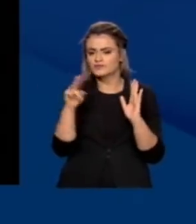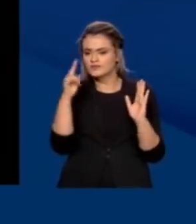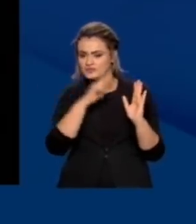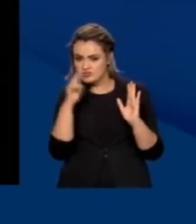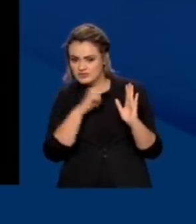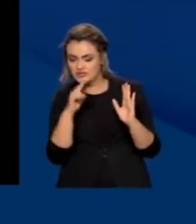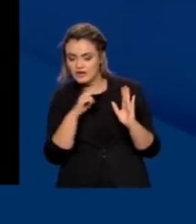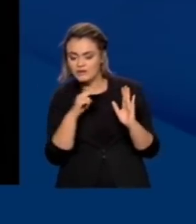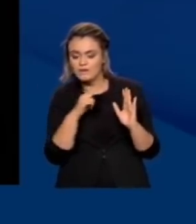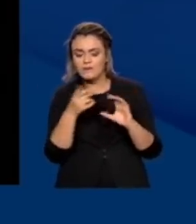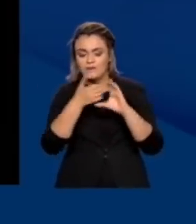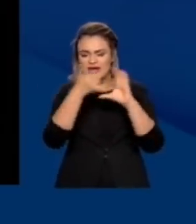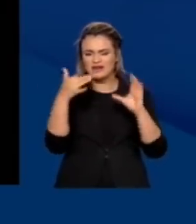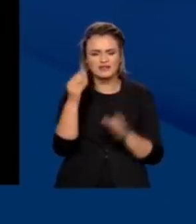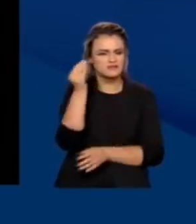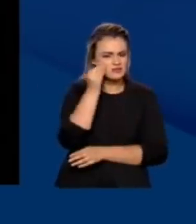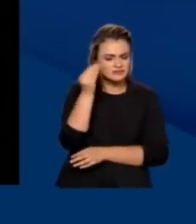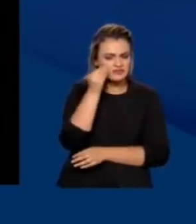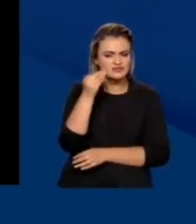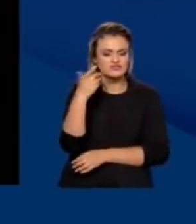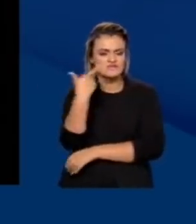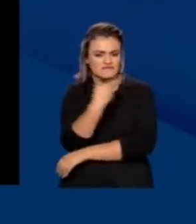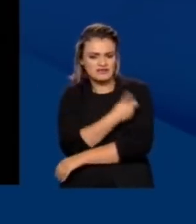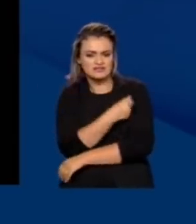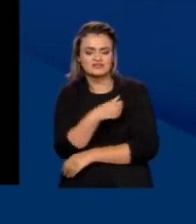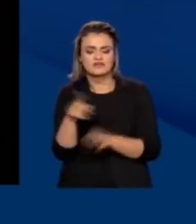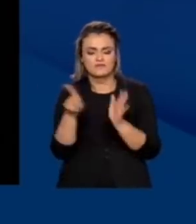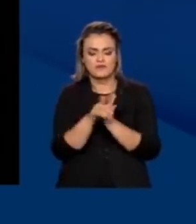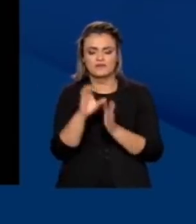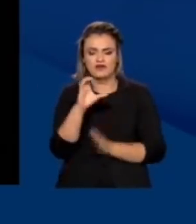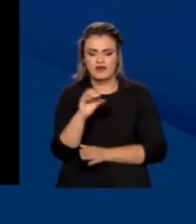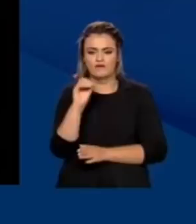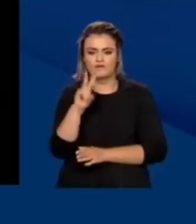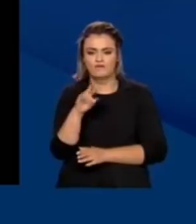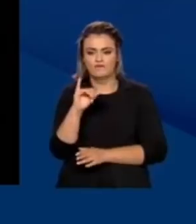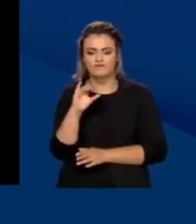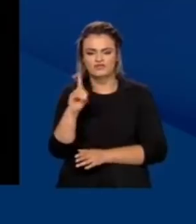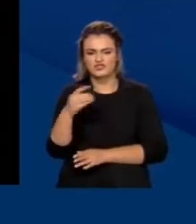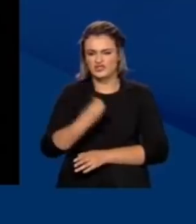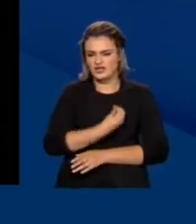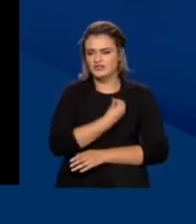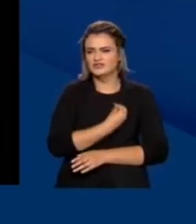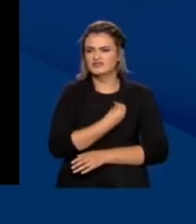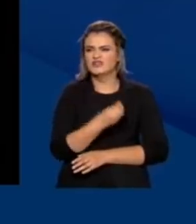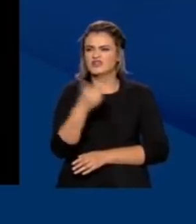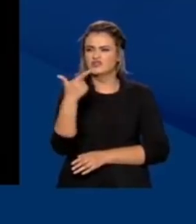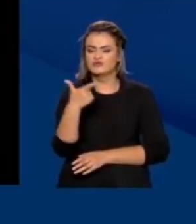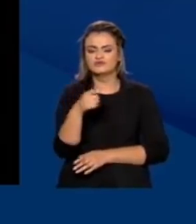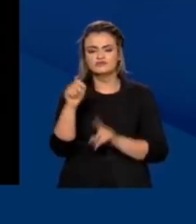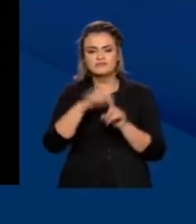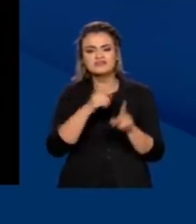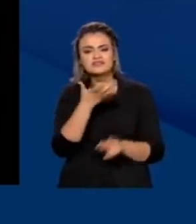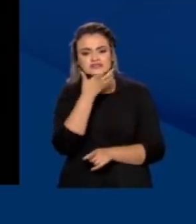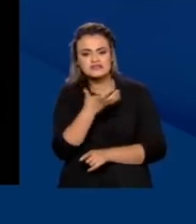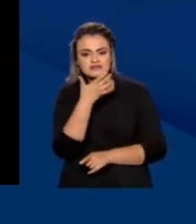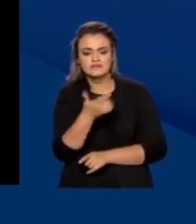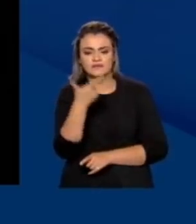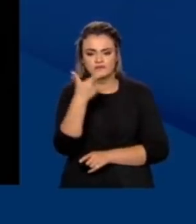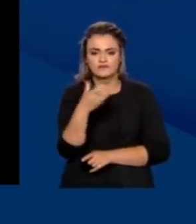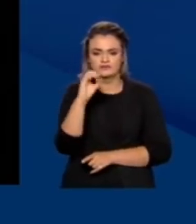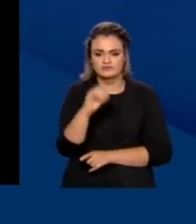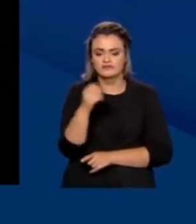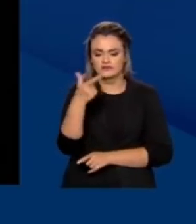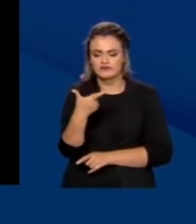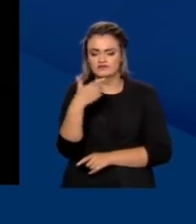emergencial em caráter experimental de vacinas Covid-19, em vigor desde 2 de dezembro de 2020,